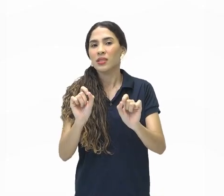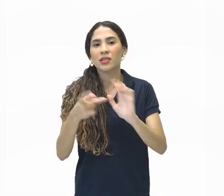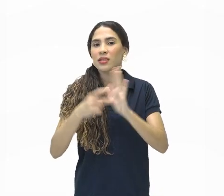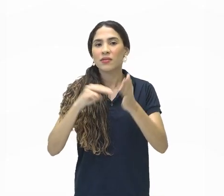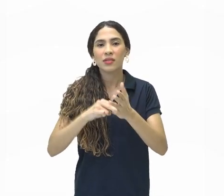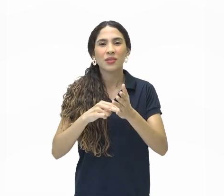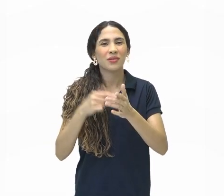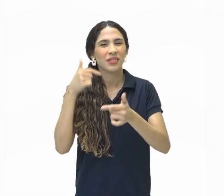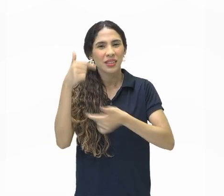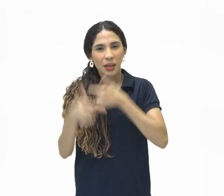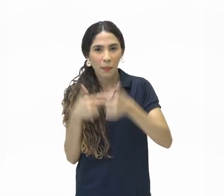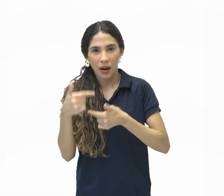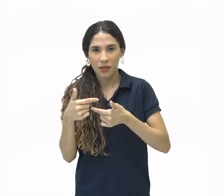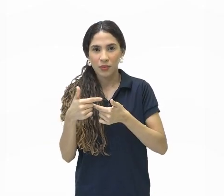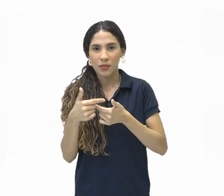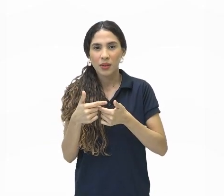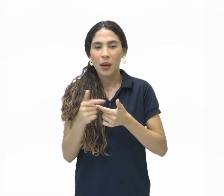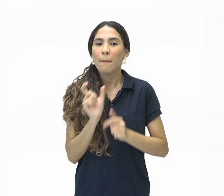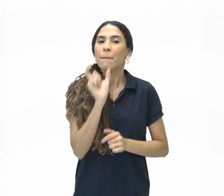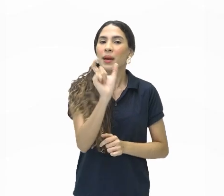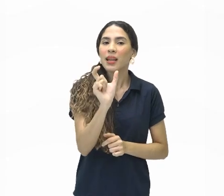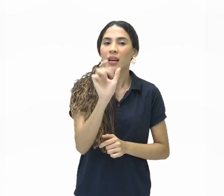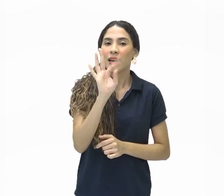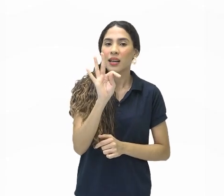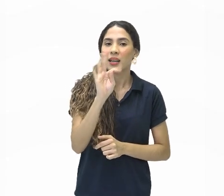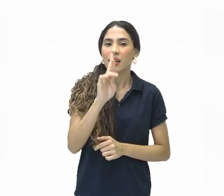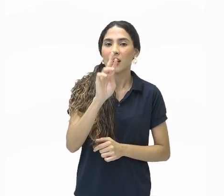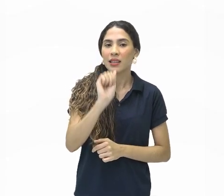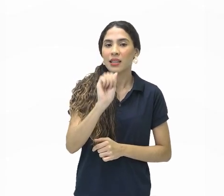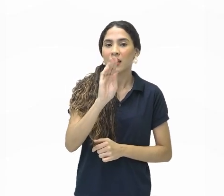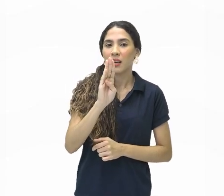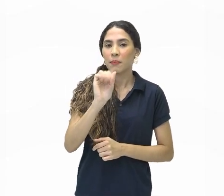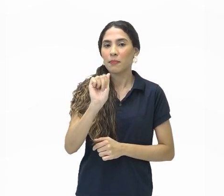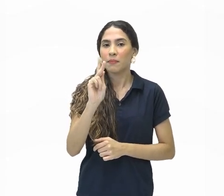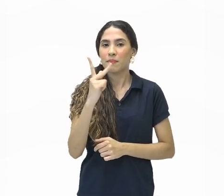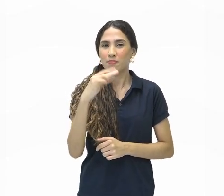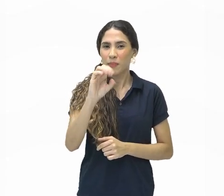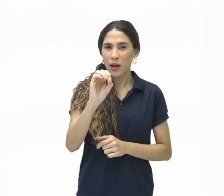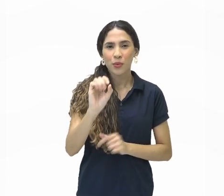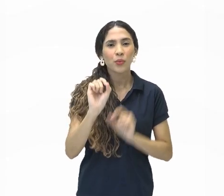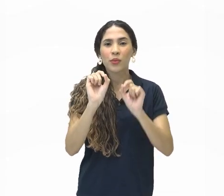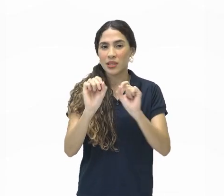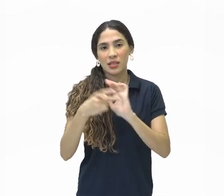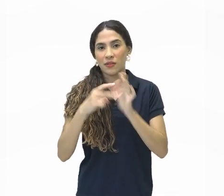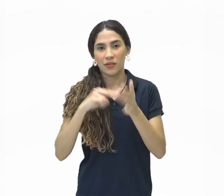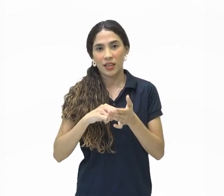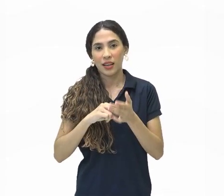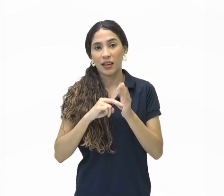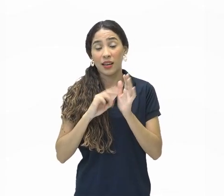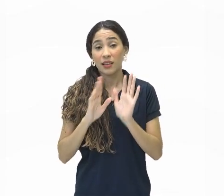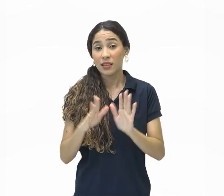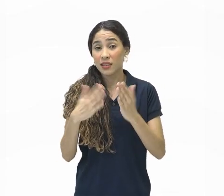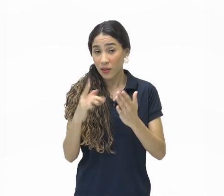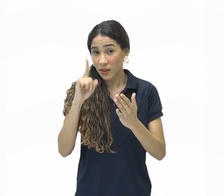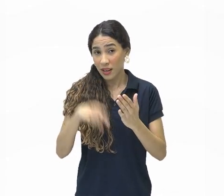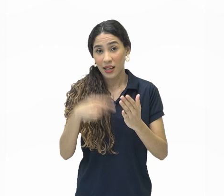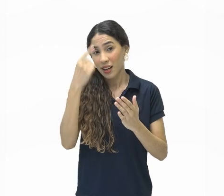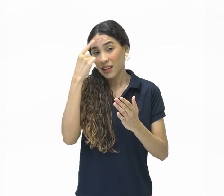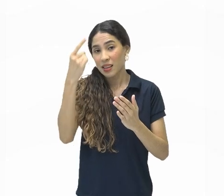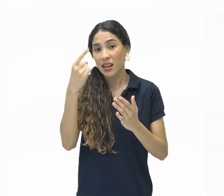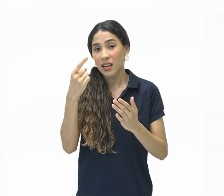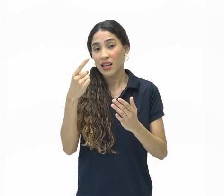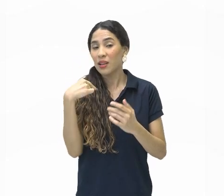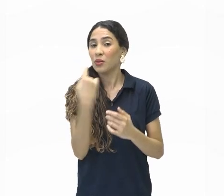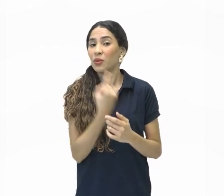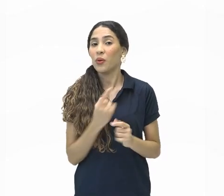o trabalho em si? Quando a gente fala da palavra trabalho, o que é o trabalho, Então, essa é a questão